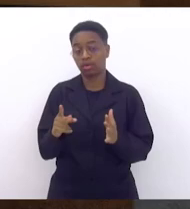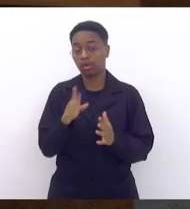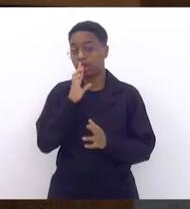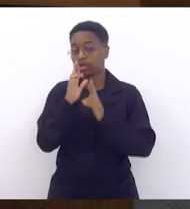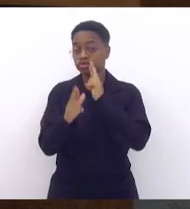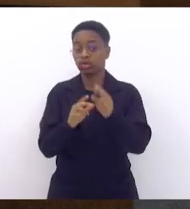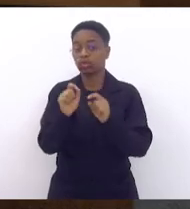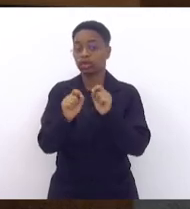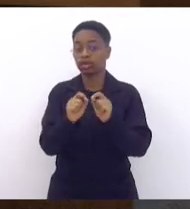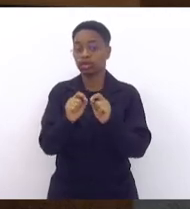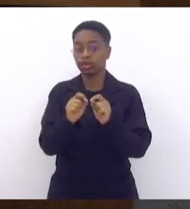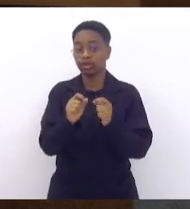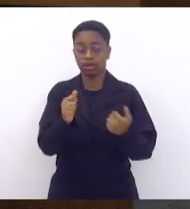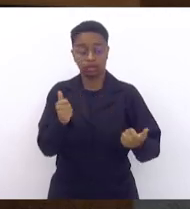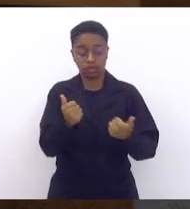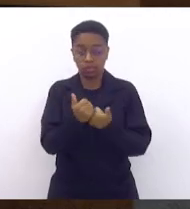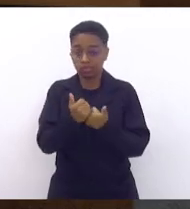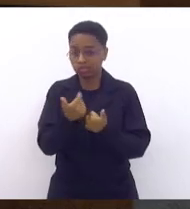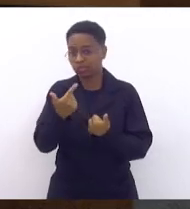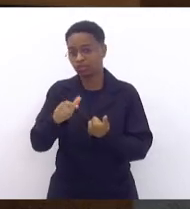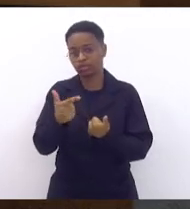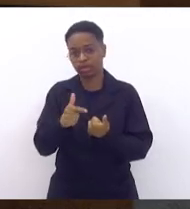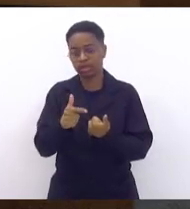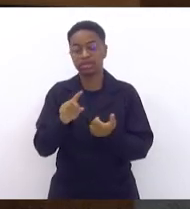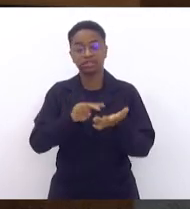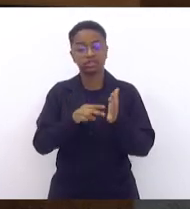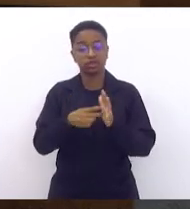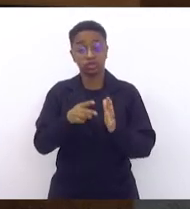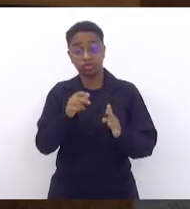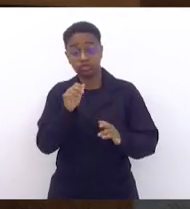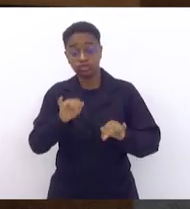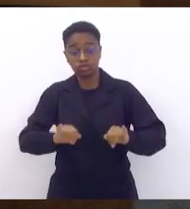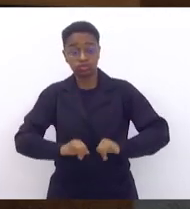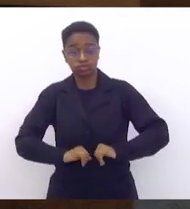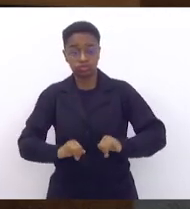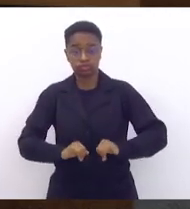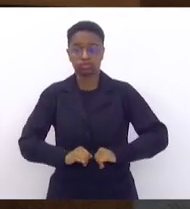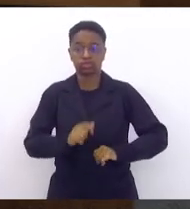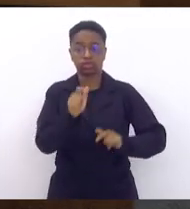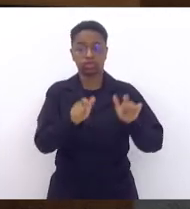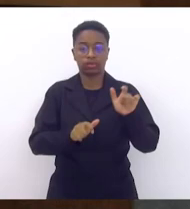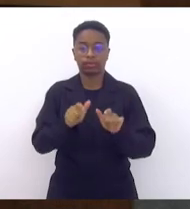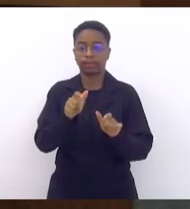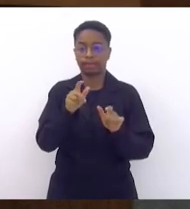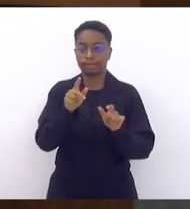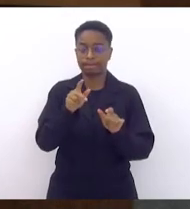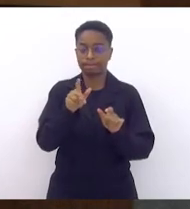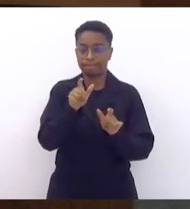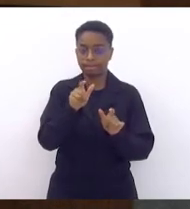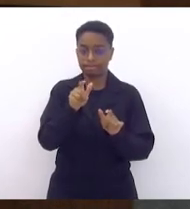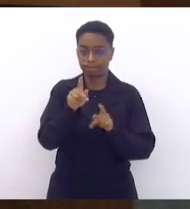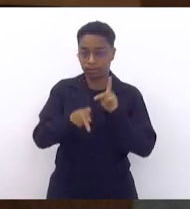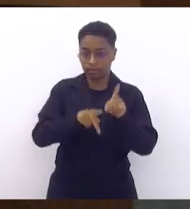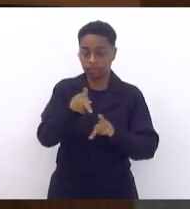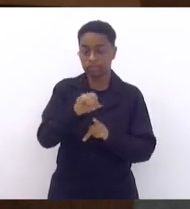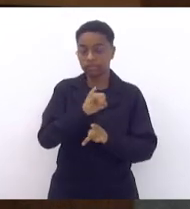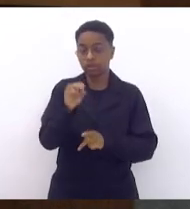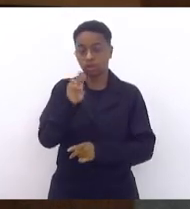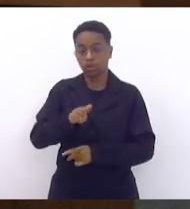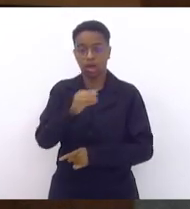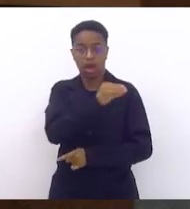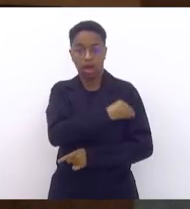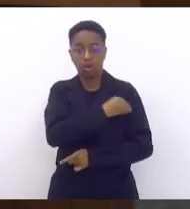é desassistência, o resultado disso é sofrimento para a população, seja usuária de álcool e outras